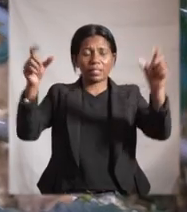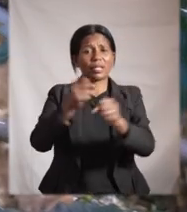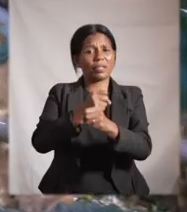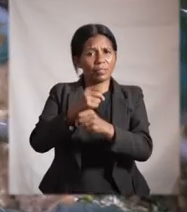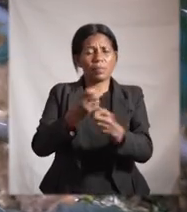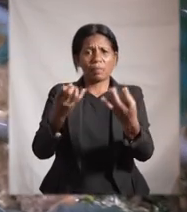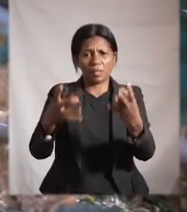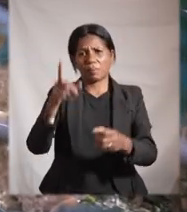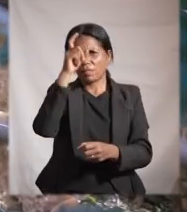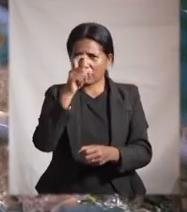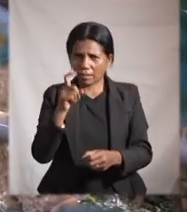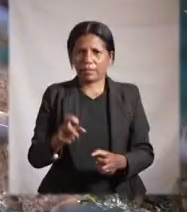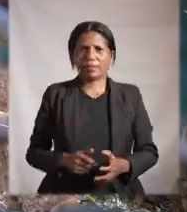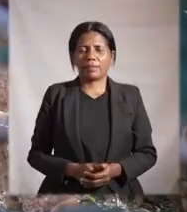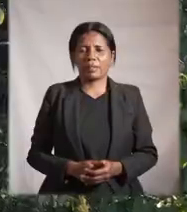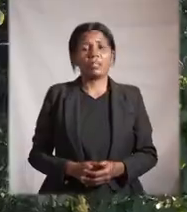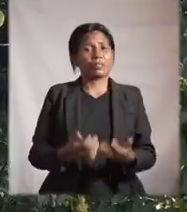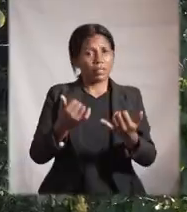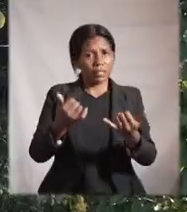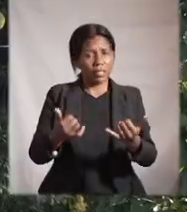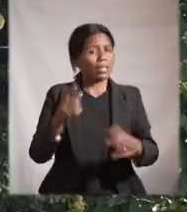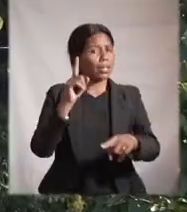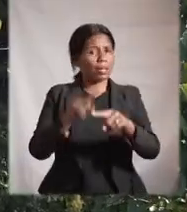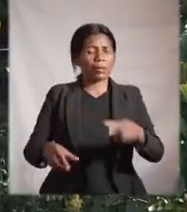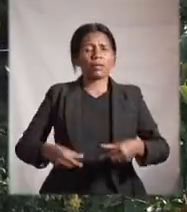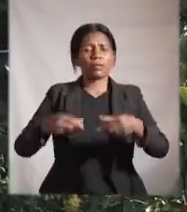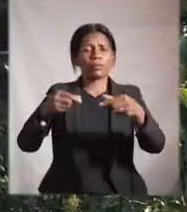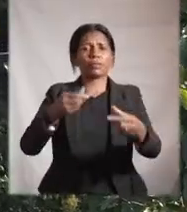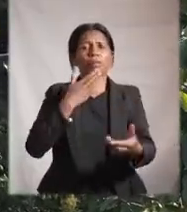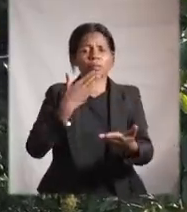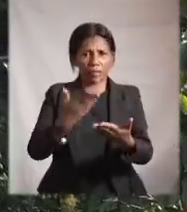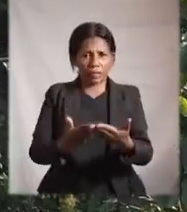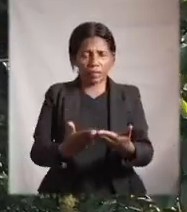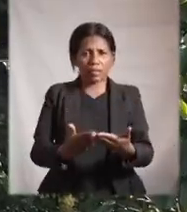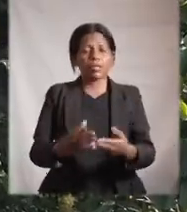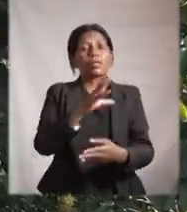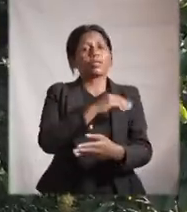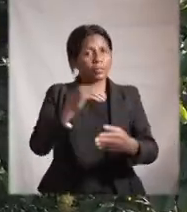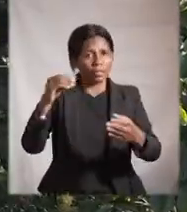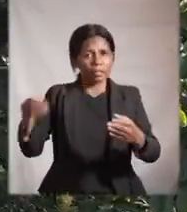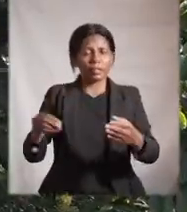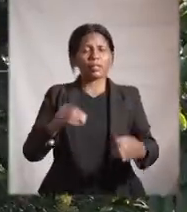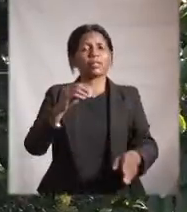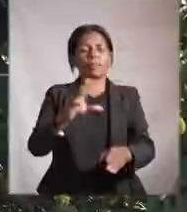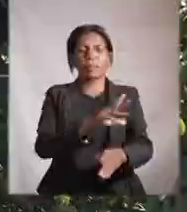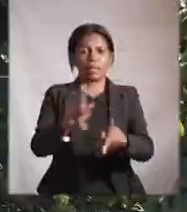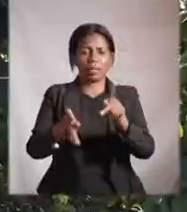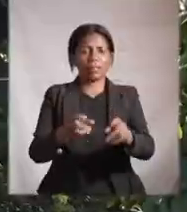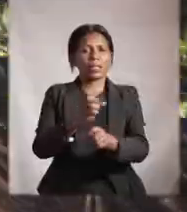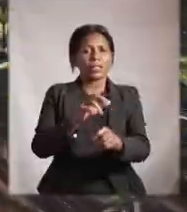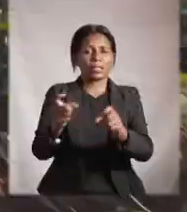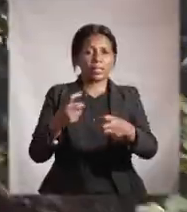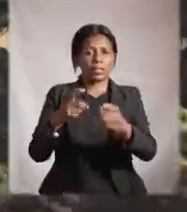Timor-Leste, Cafe Barak Maktuang Ona. Nune, la bele fo produttividade dia, numos, vulnerabil tebis